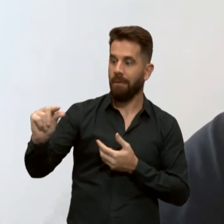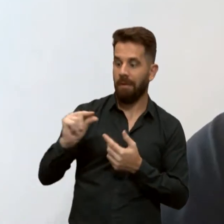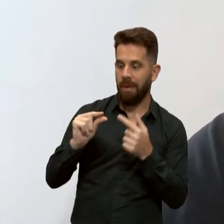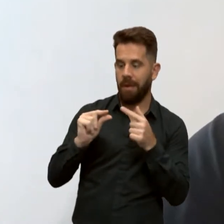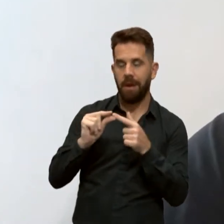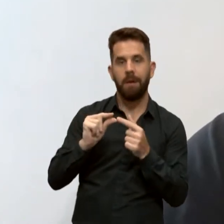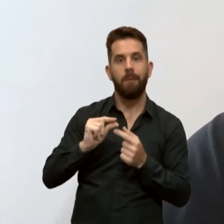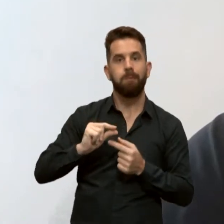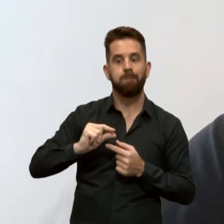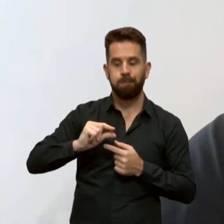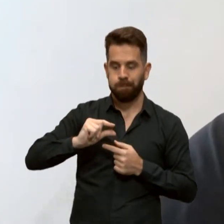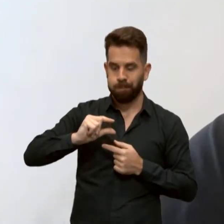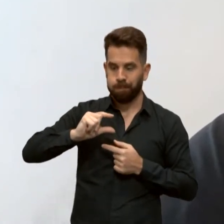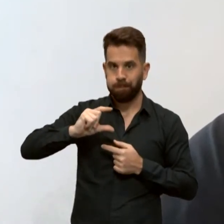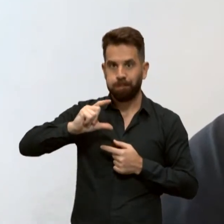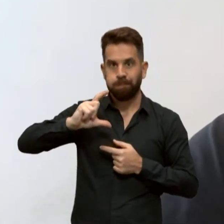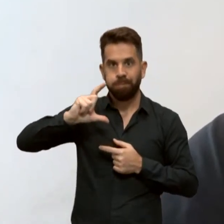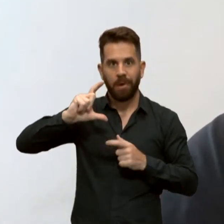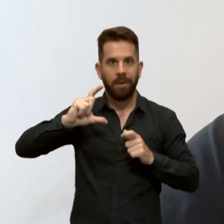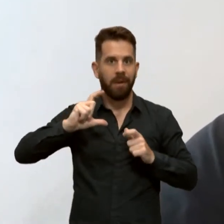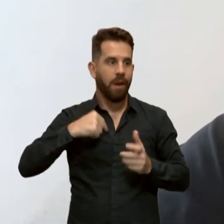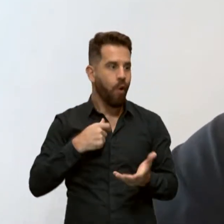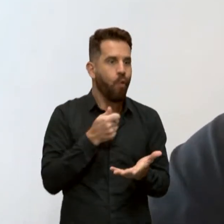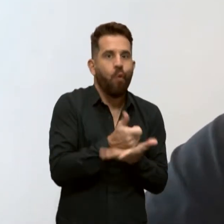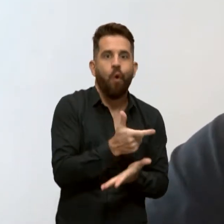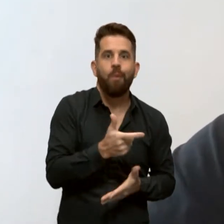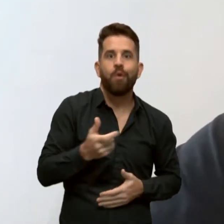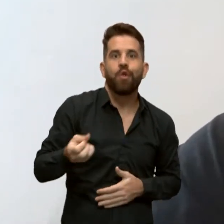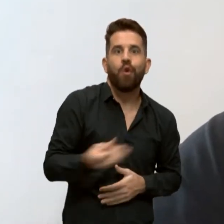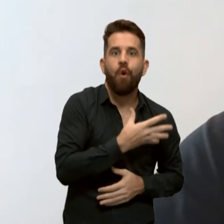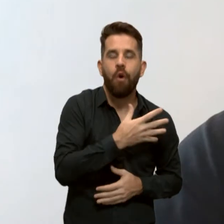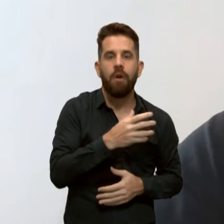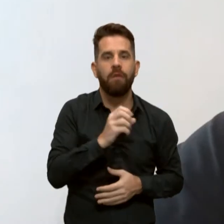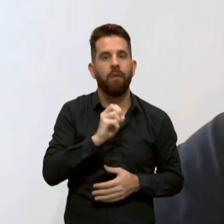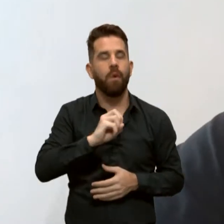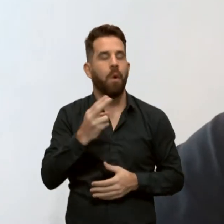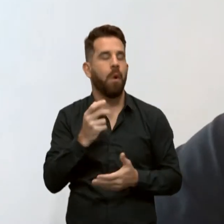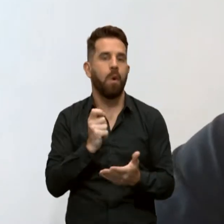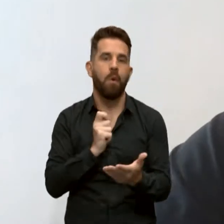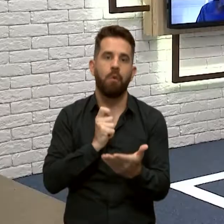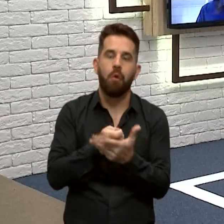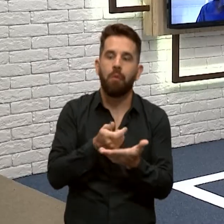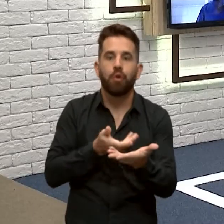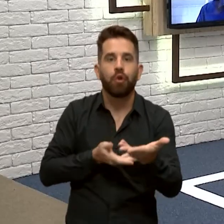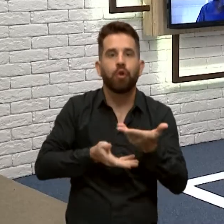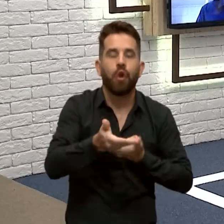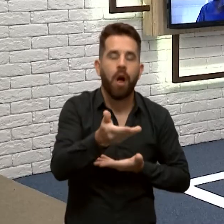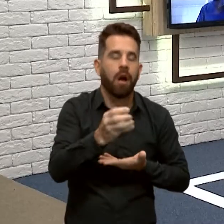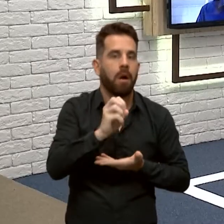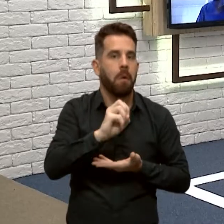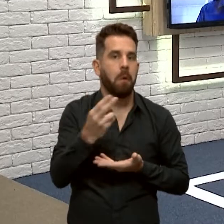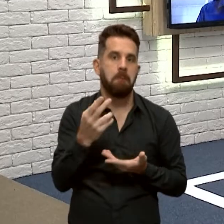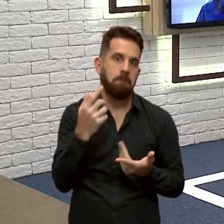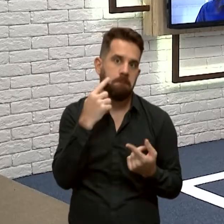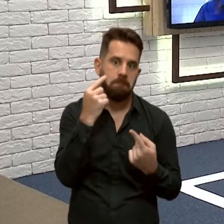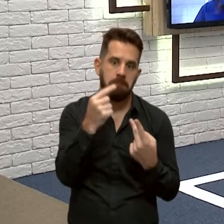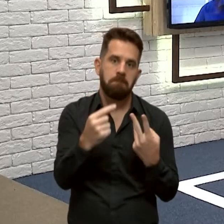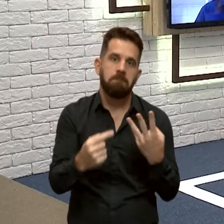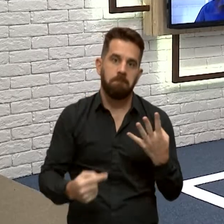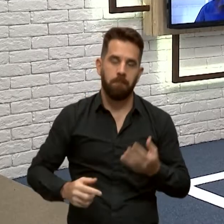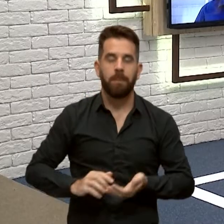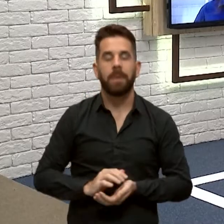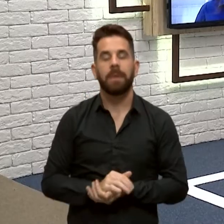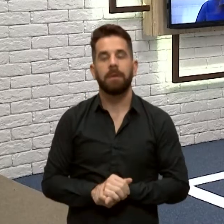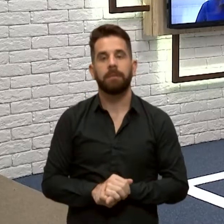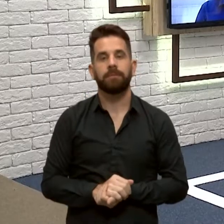de uma plataforma ou trocar por algo que ela quiser dentro de uma plataforma. E assim, Altair,